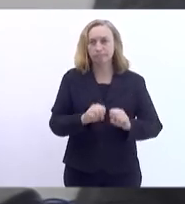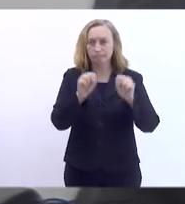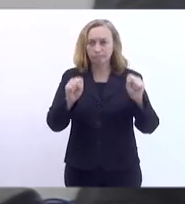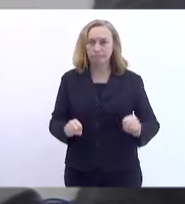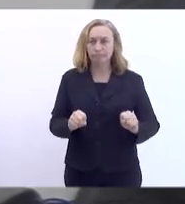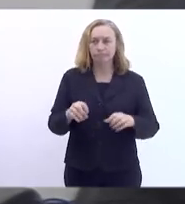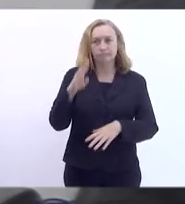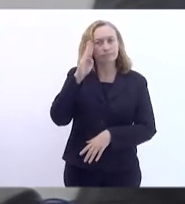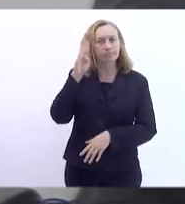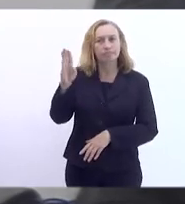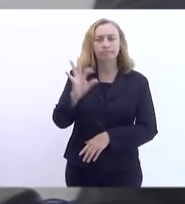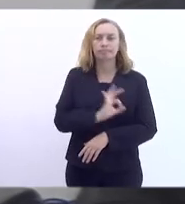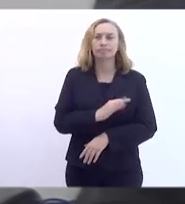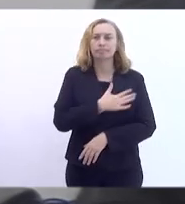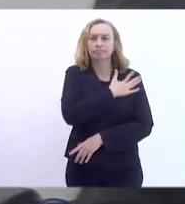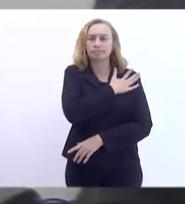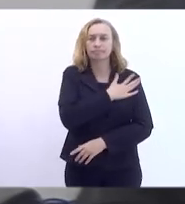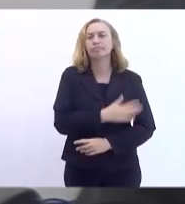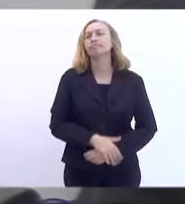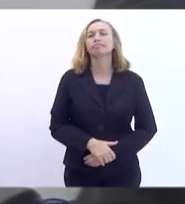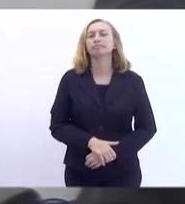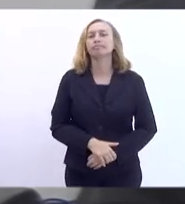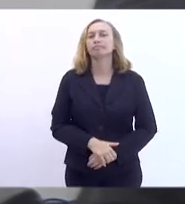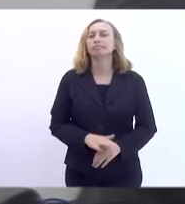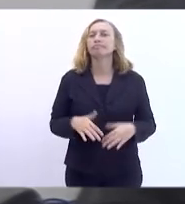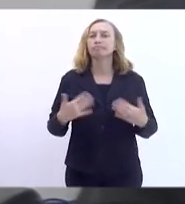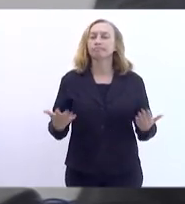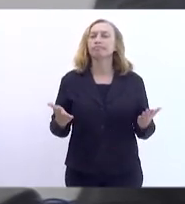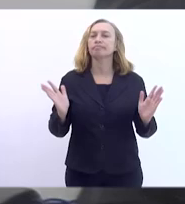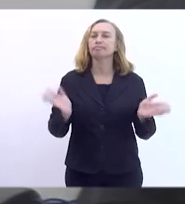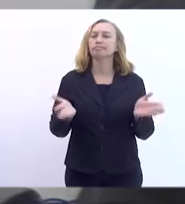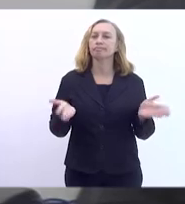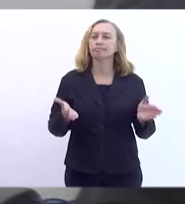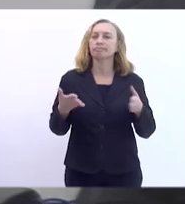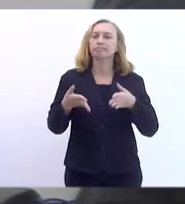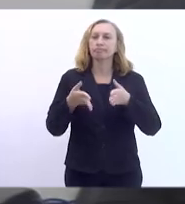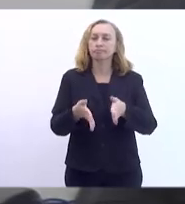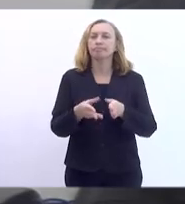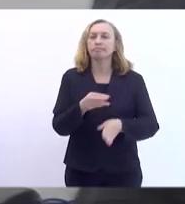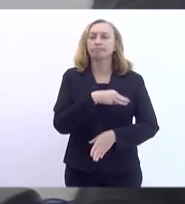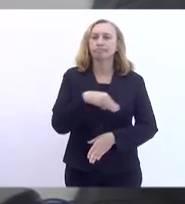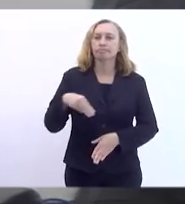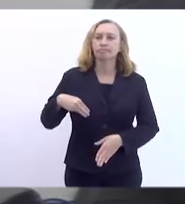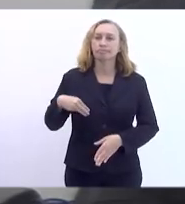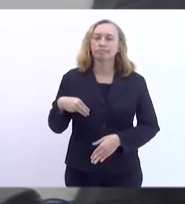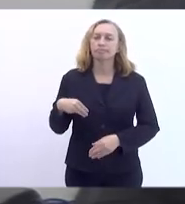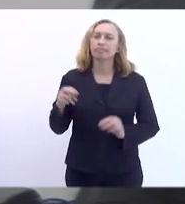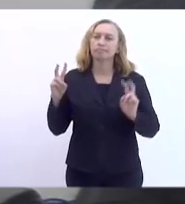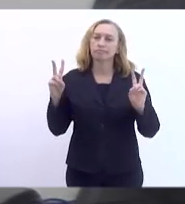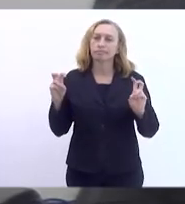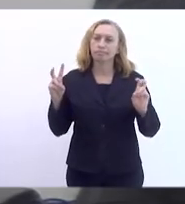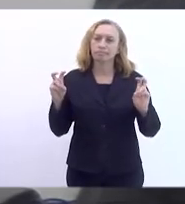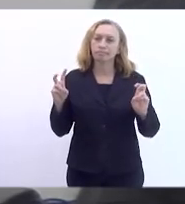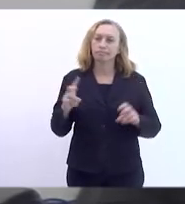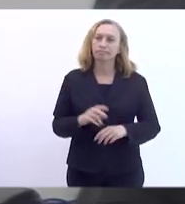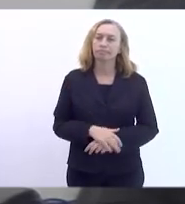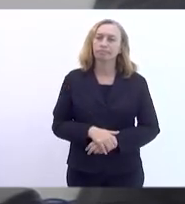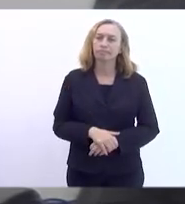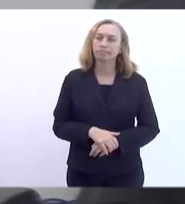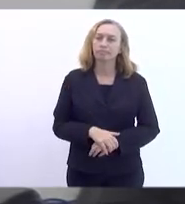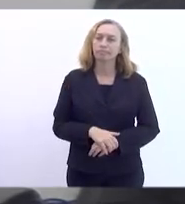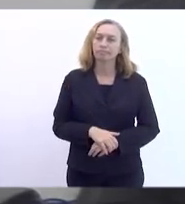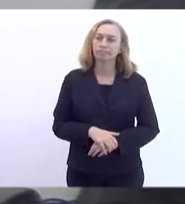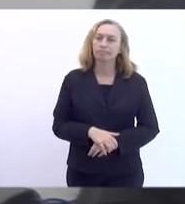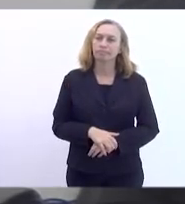sistema específico da Polícia Militar estão agora é o foco do Ministério Público é a questão tratada na recomendação